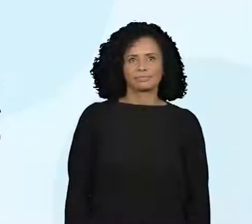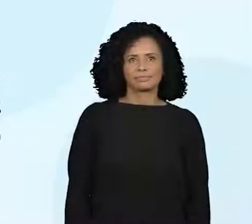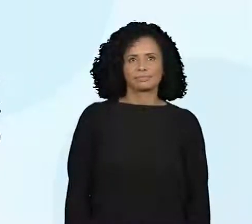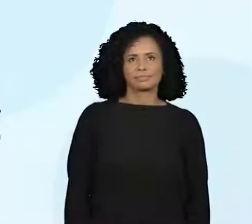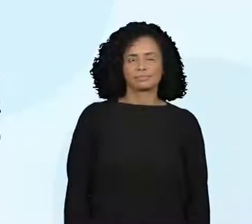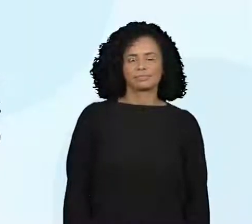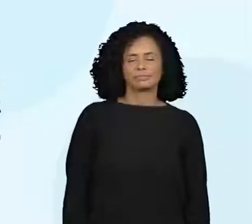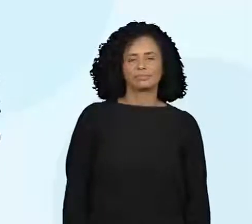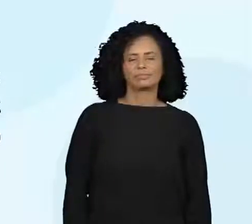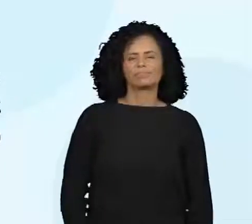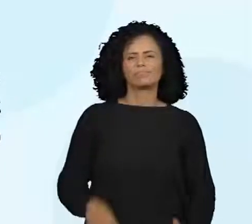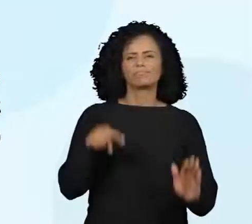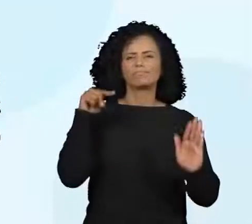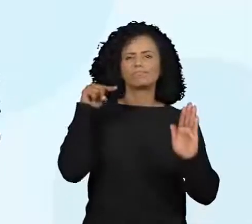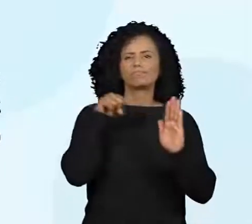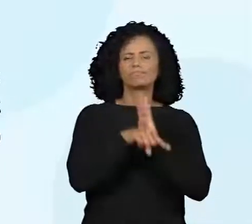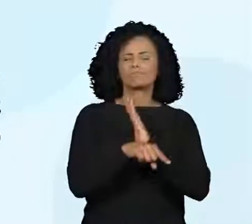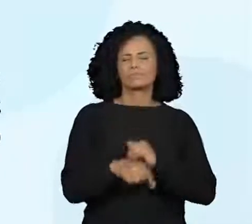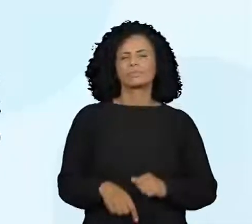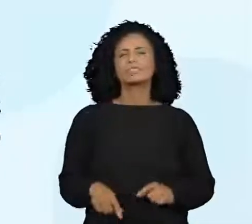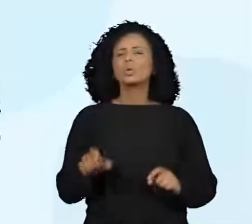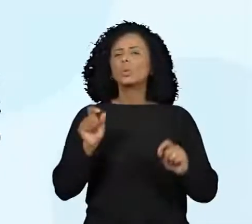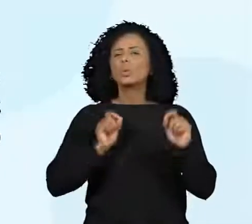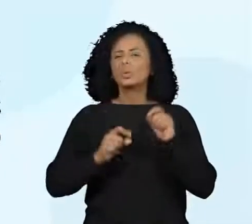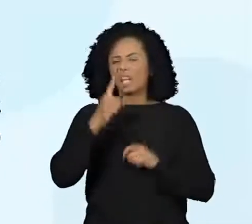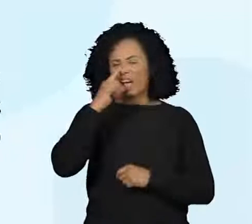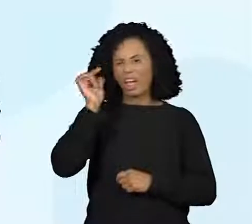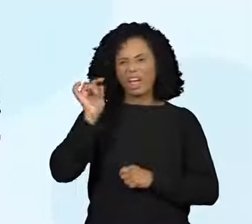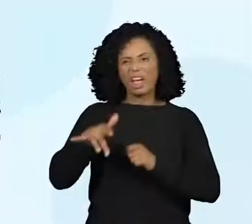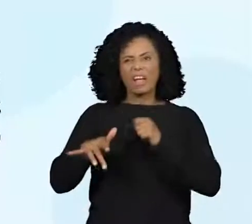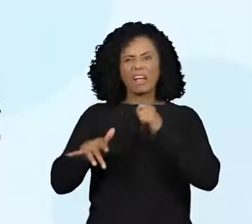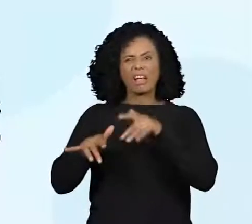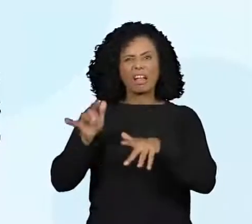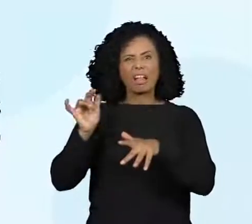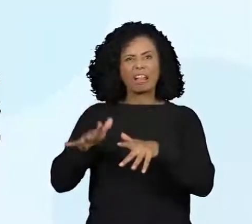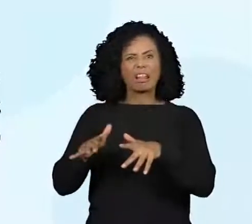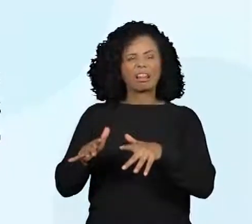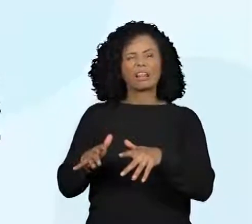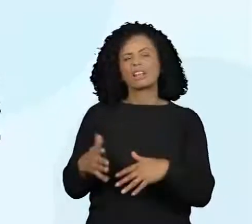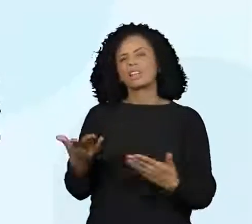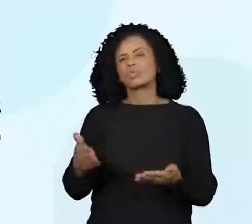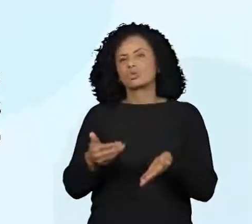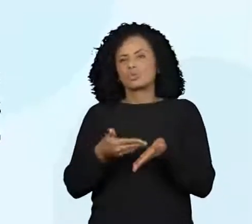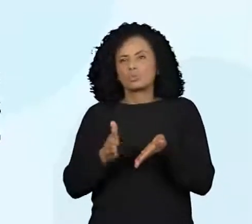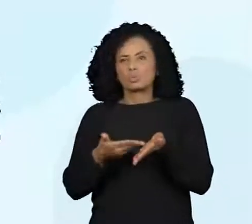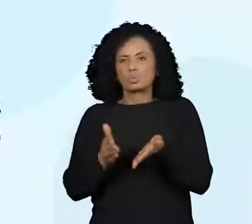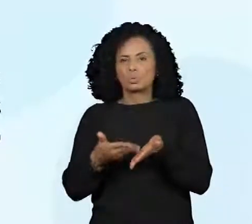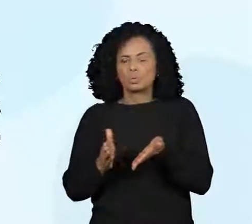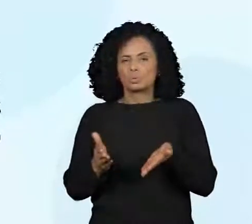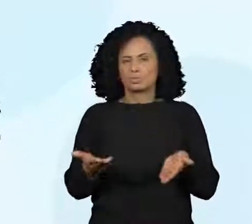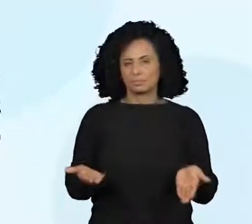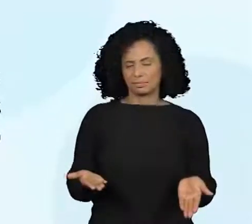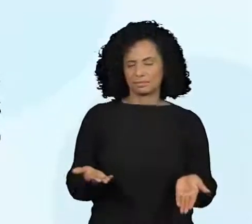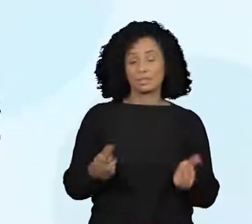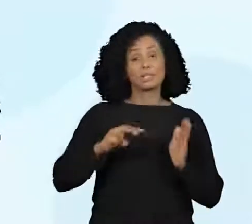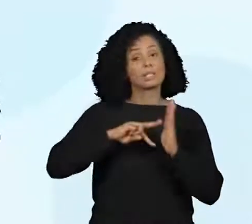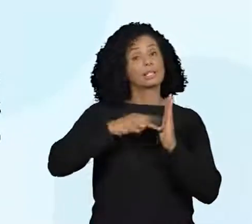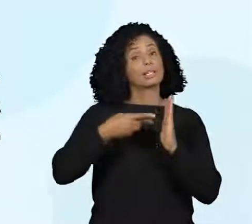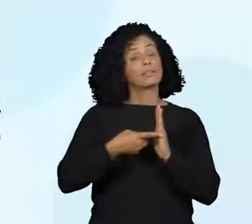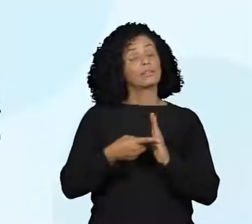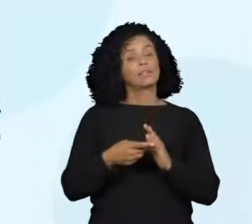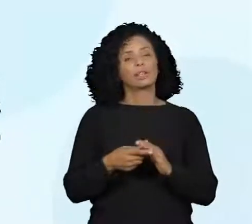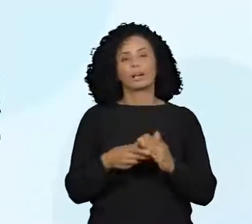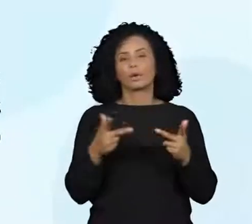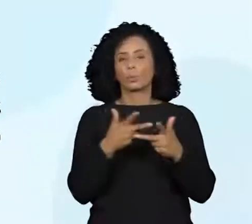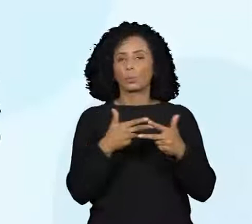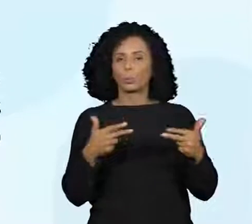O que é lixo orgânico? Esse lixo se refere-se a matérias descartadas pelas